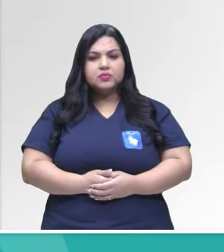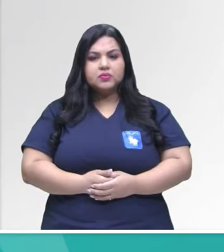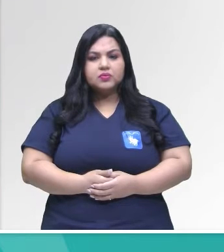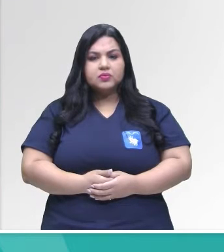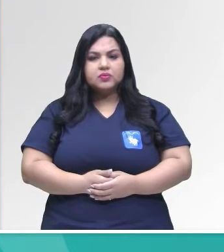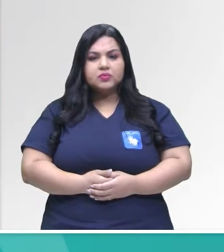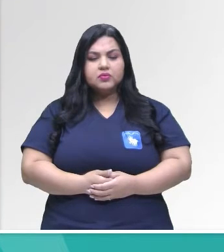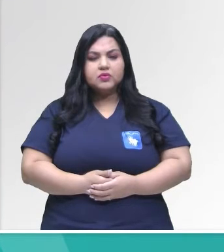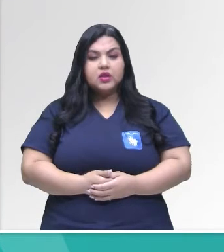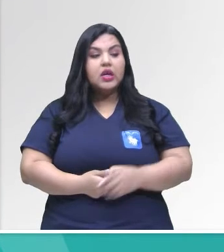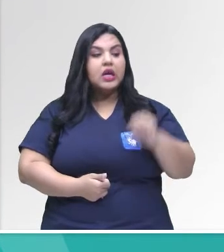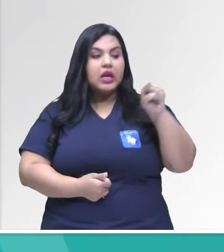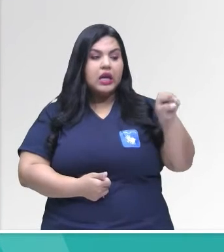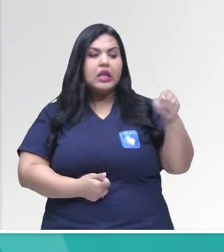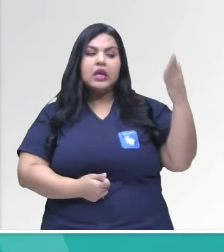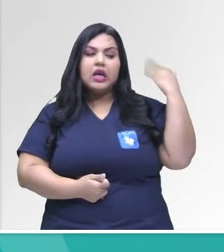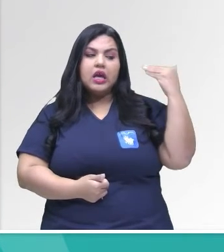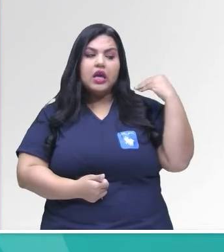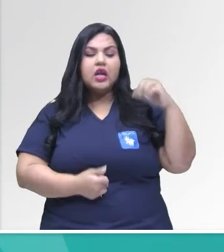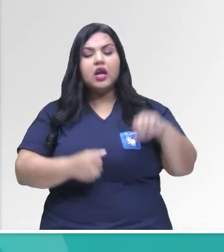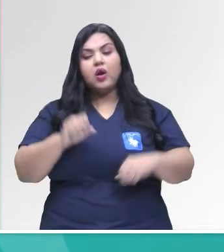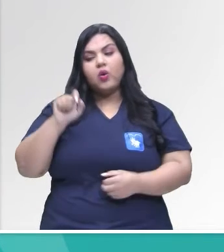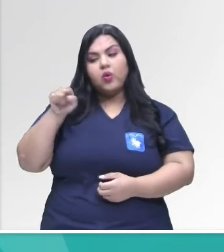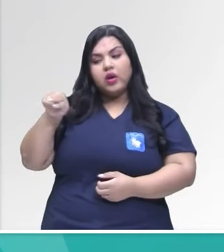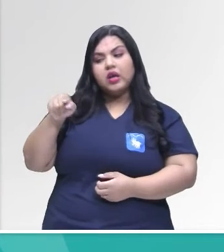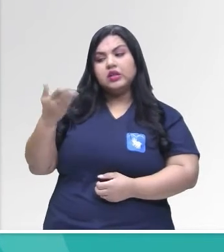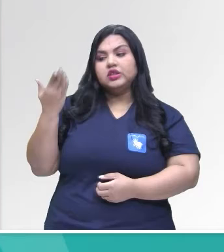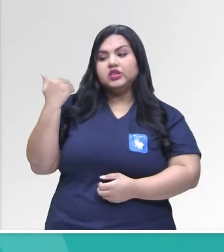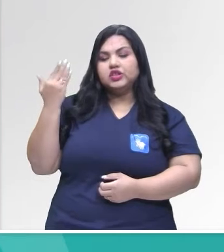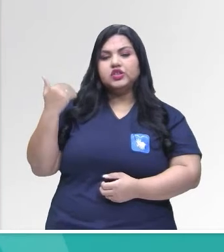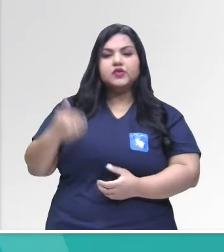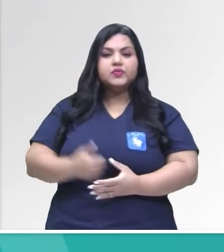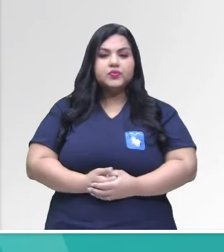Então, ele era ou ele estava. She was.